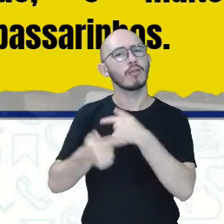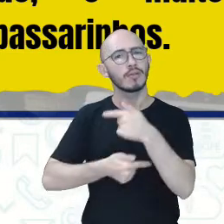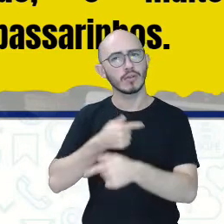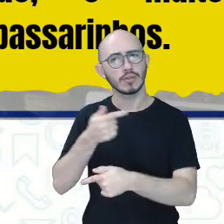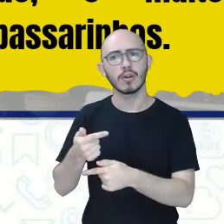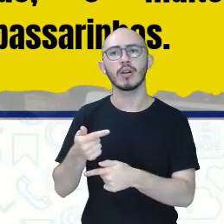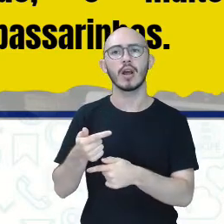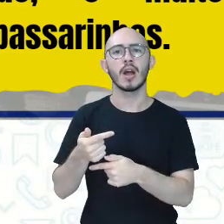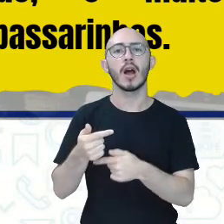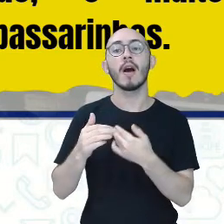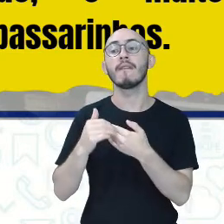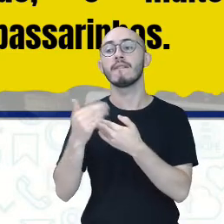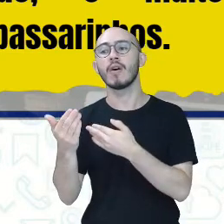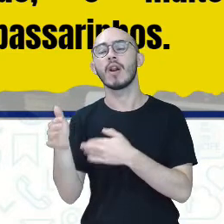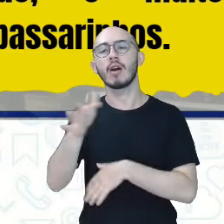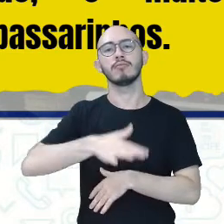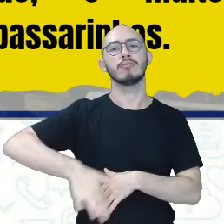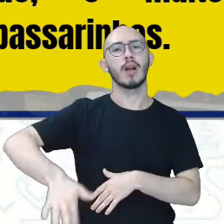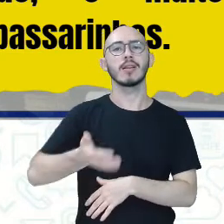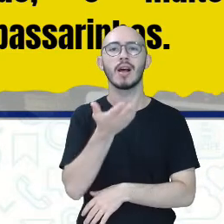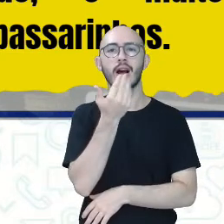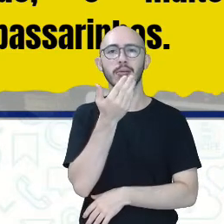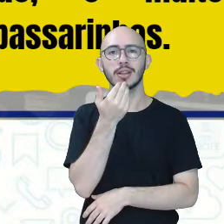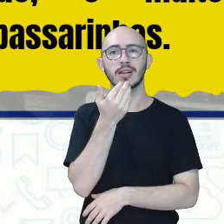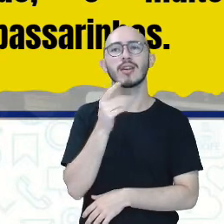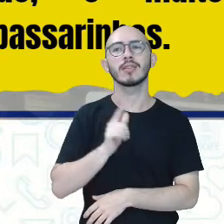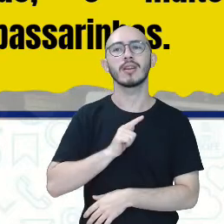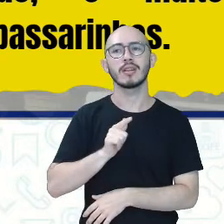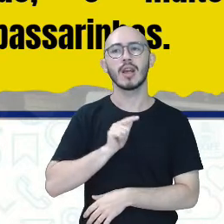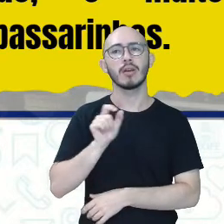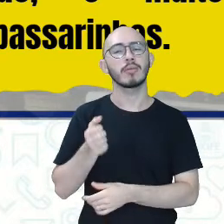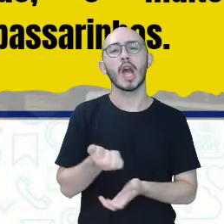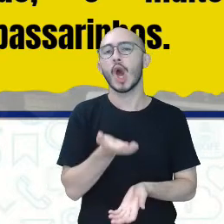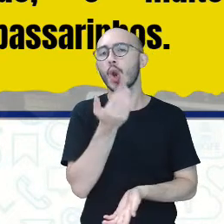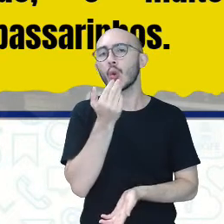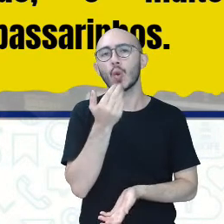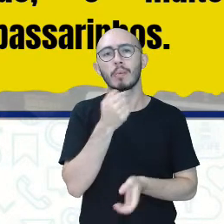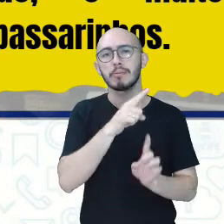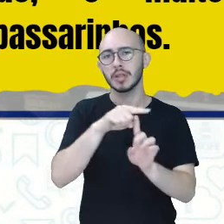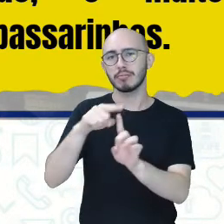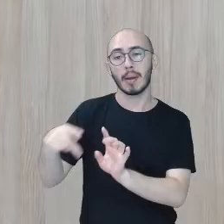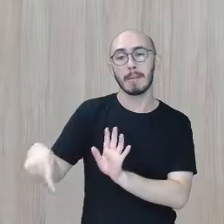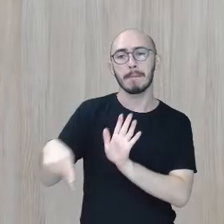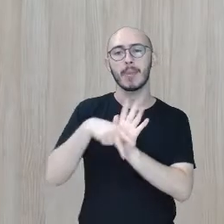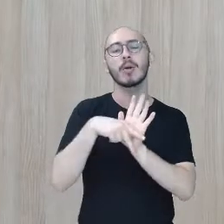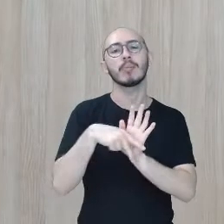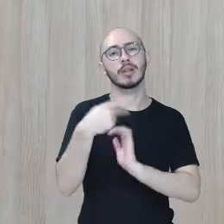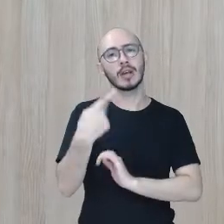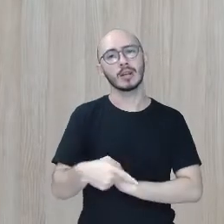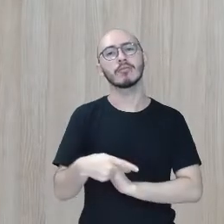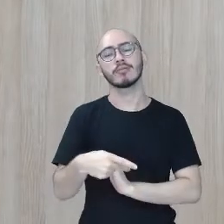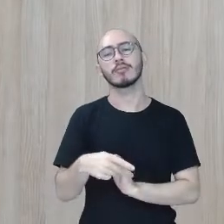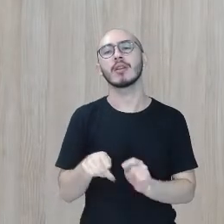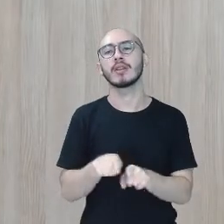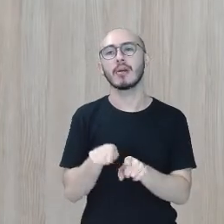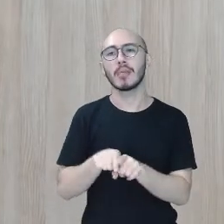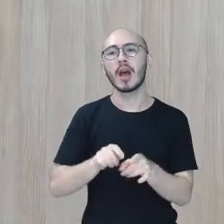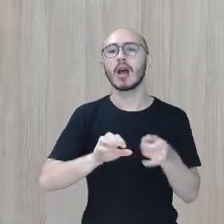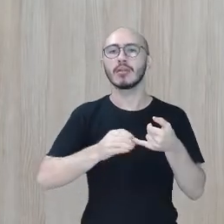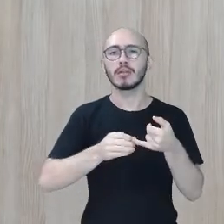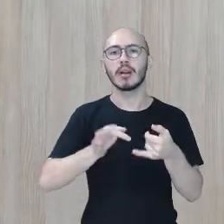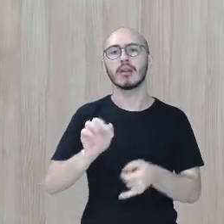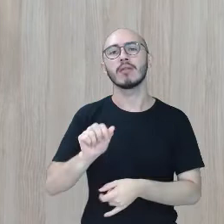externa, uma praça de alimentação que serve, né, comidas típicas regionais. A fava, como o professor mencionou, é um